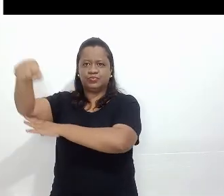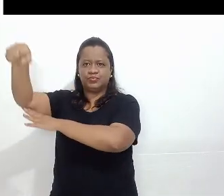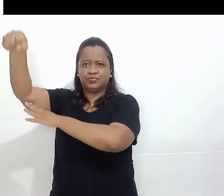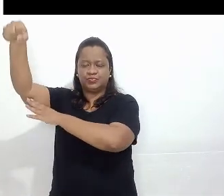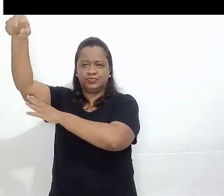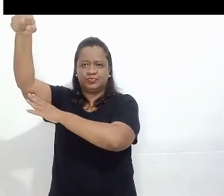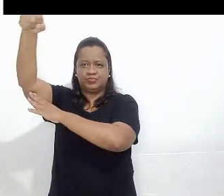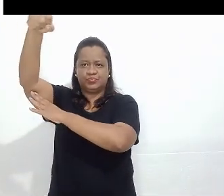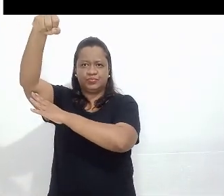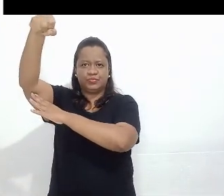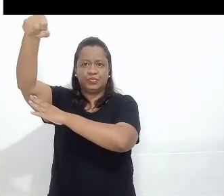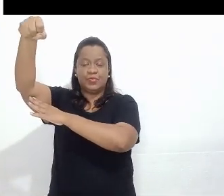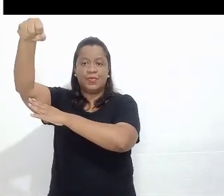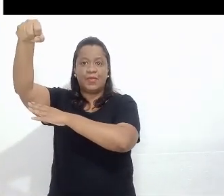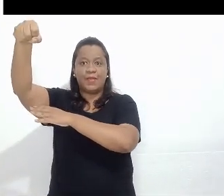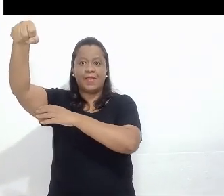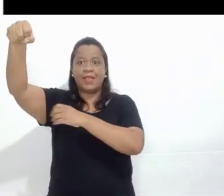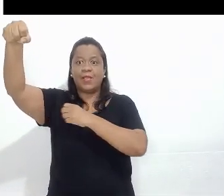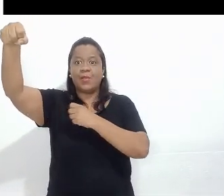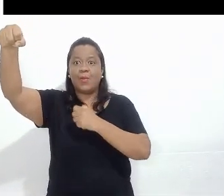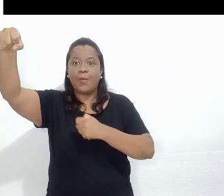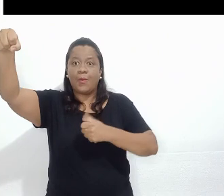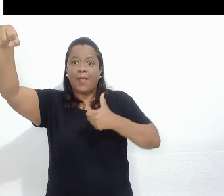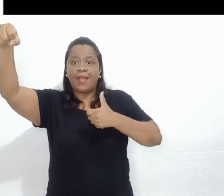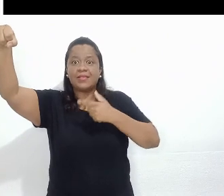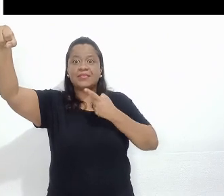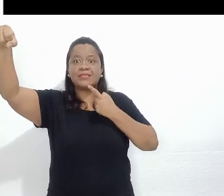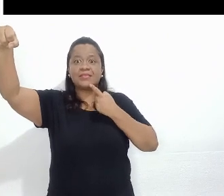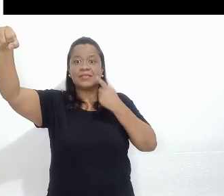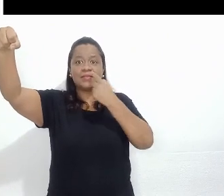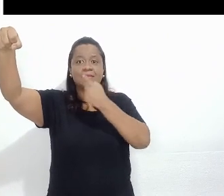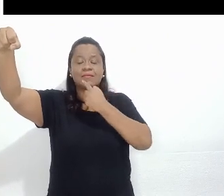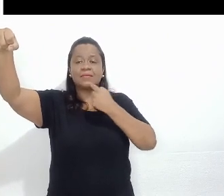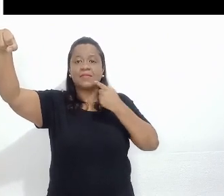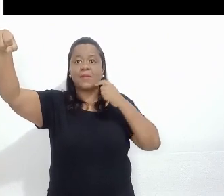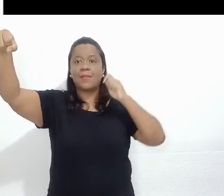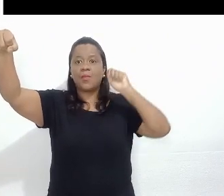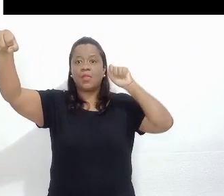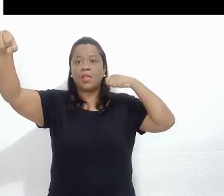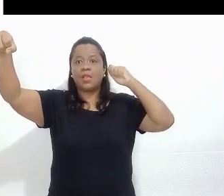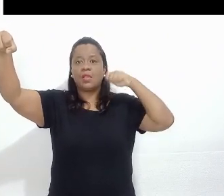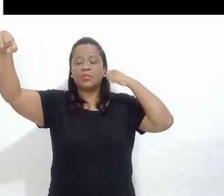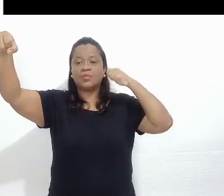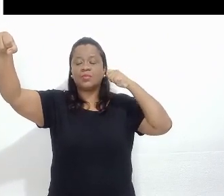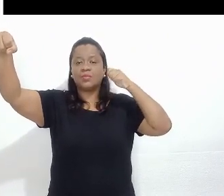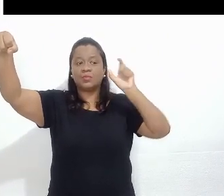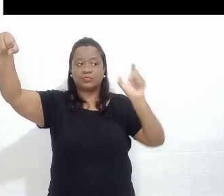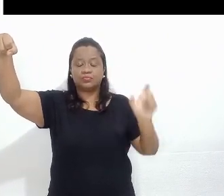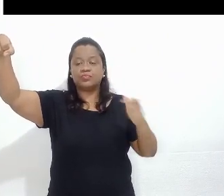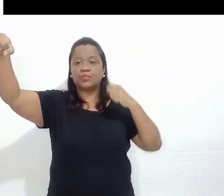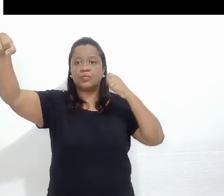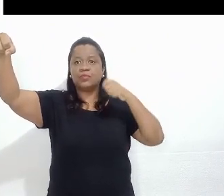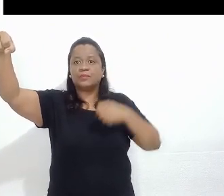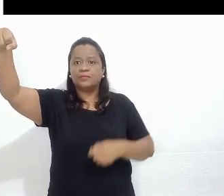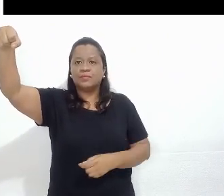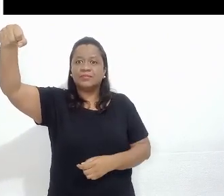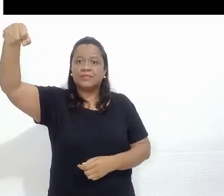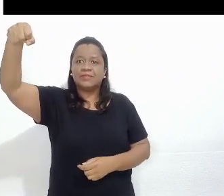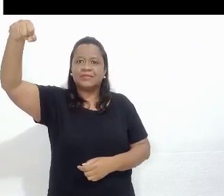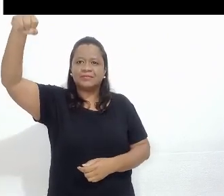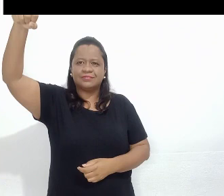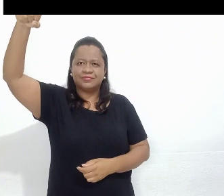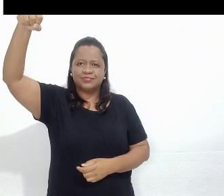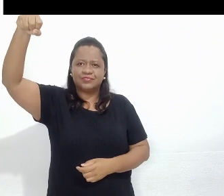e ele fica lá bem perto da boca lá do ator. Esse microfone ele tem que ser posicionado o mais próximo possível da boca